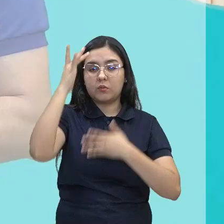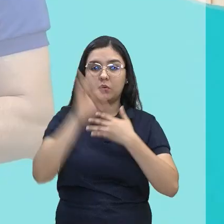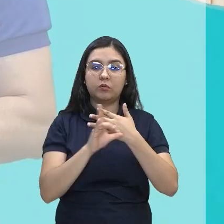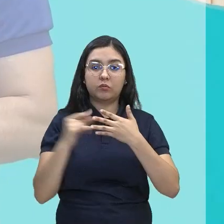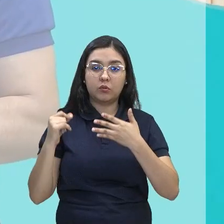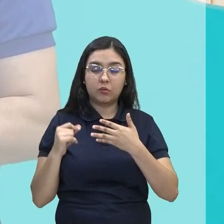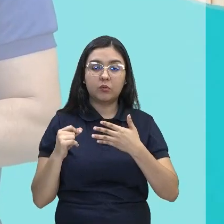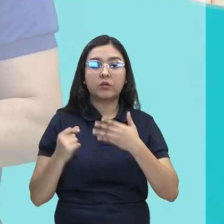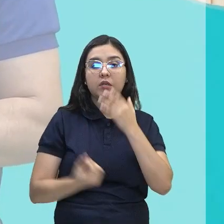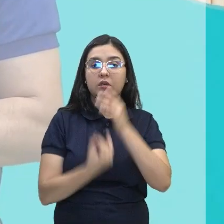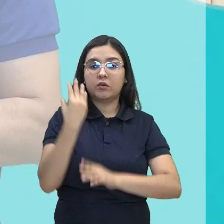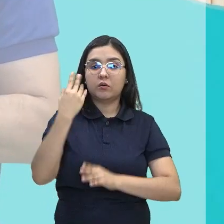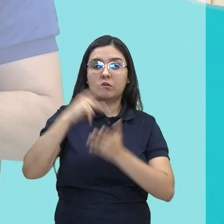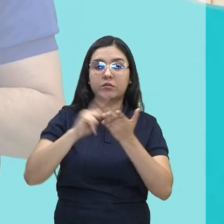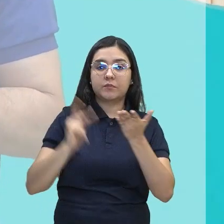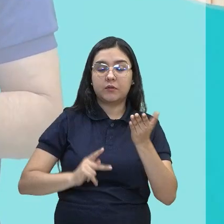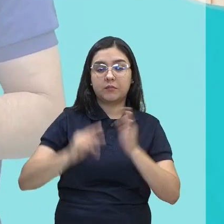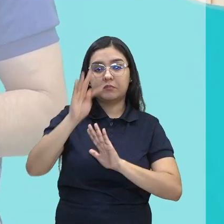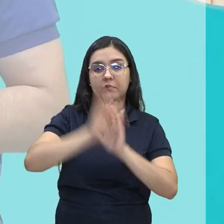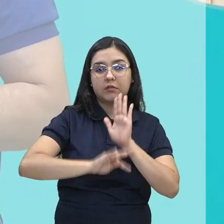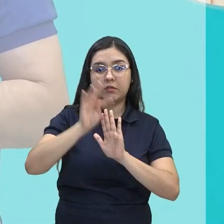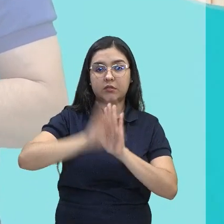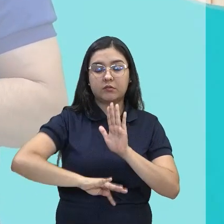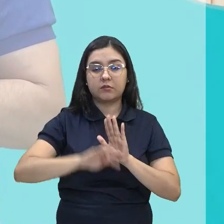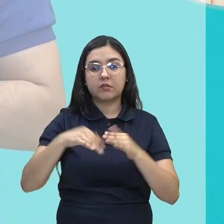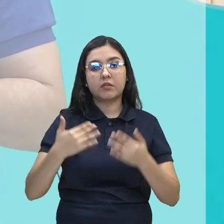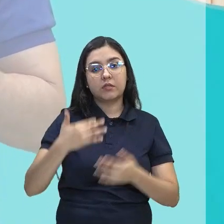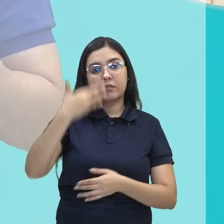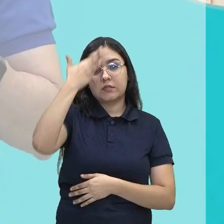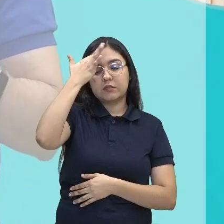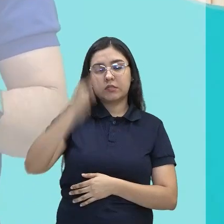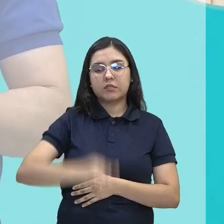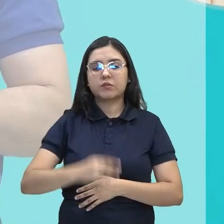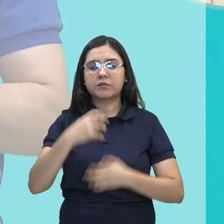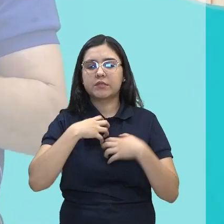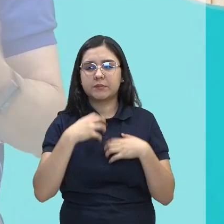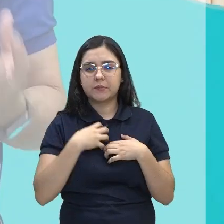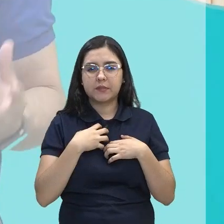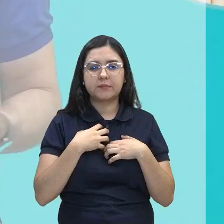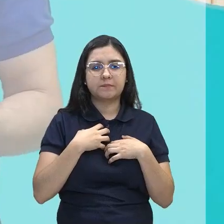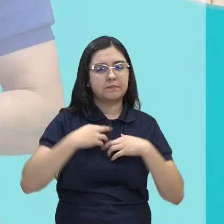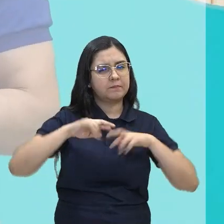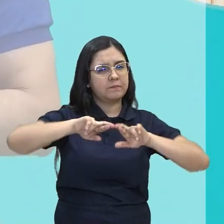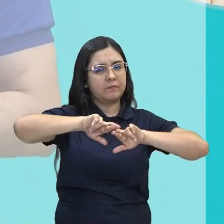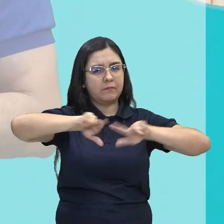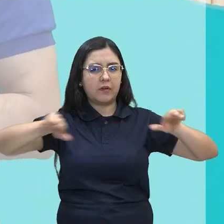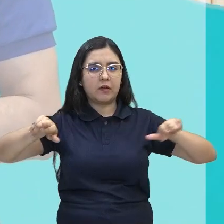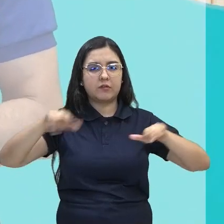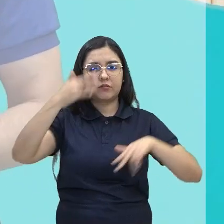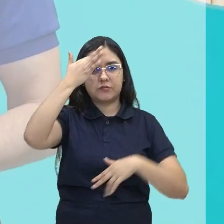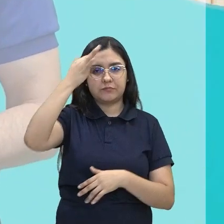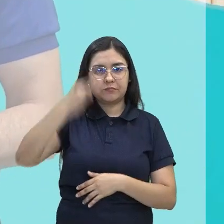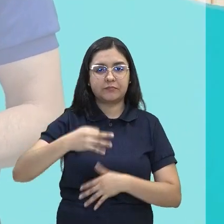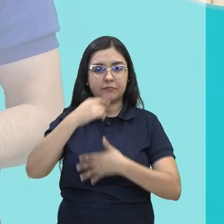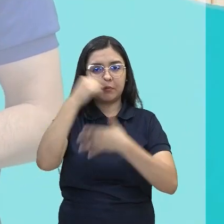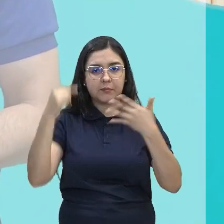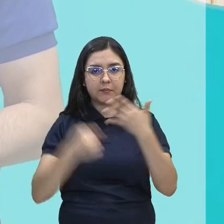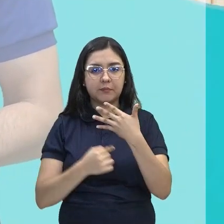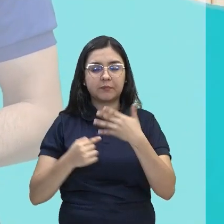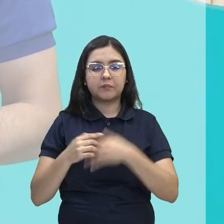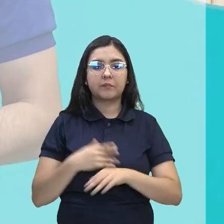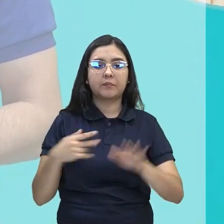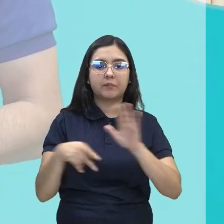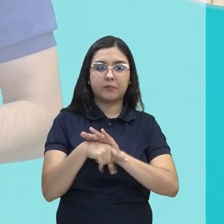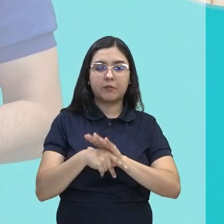que compôs esse texto. Então ele tenta traduzir sentimentos, enfim, tem uma variedade de elementos que